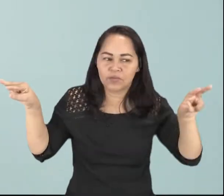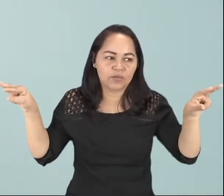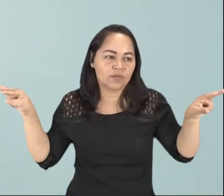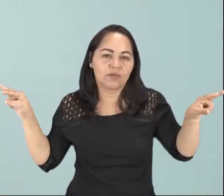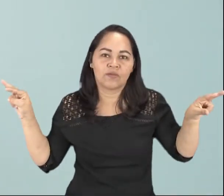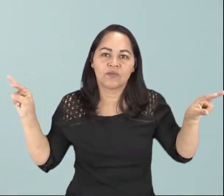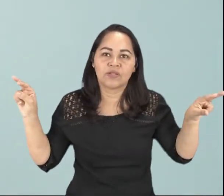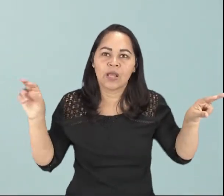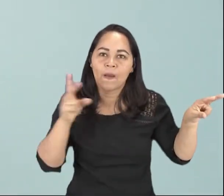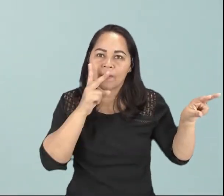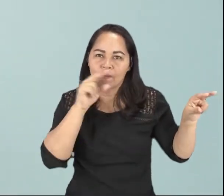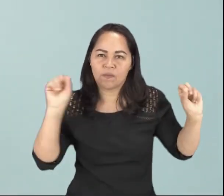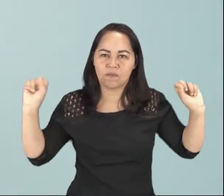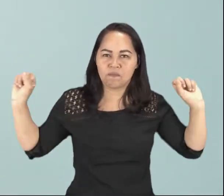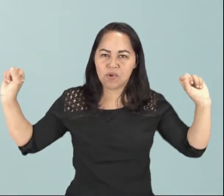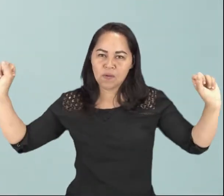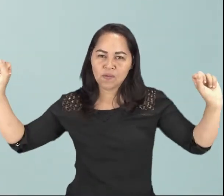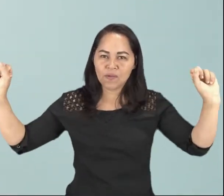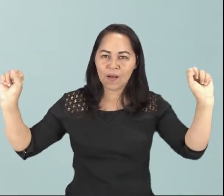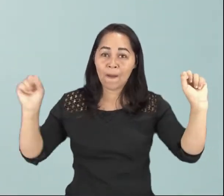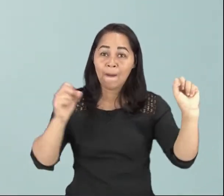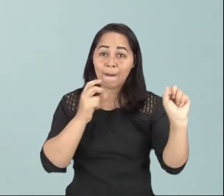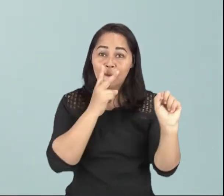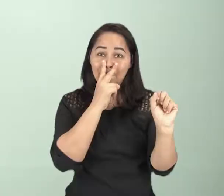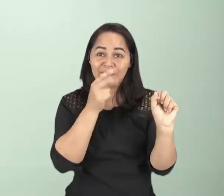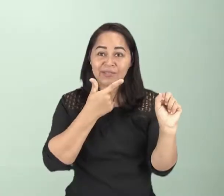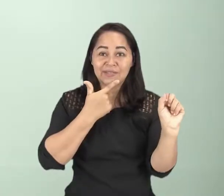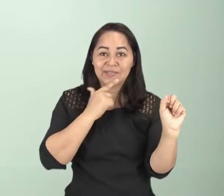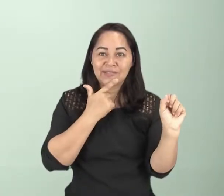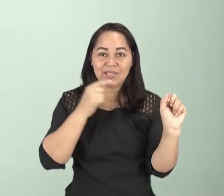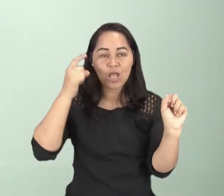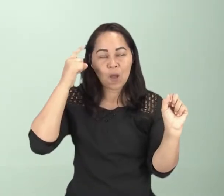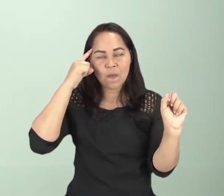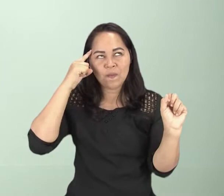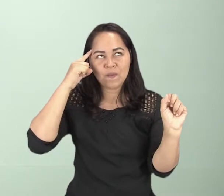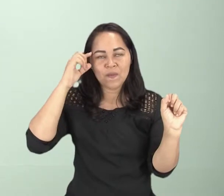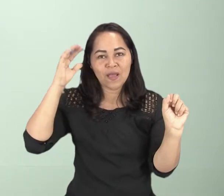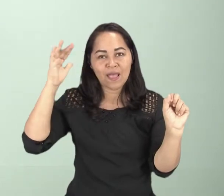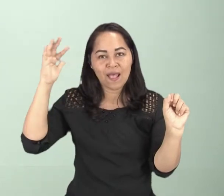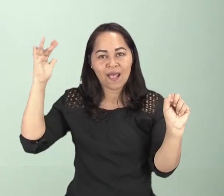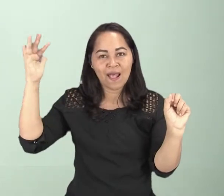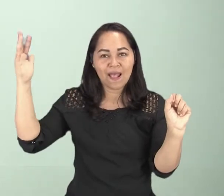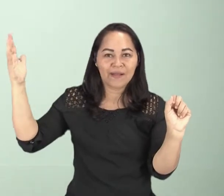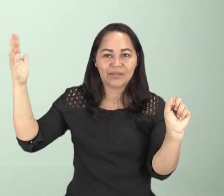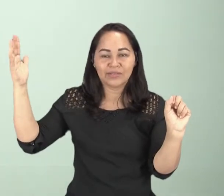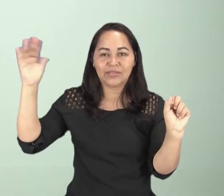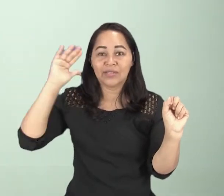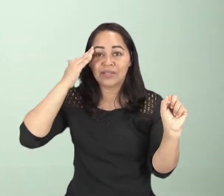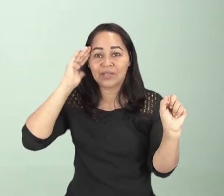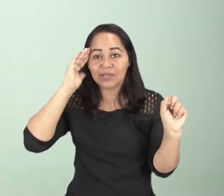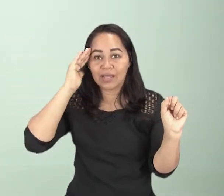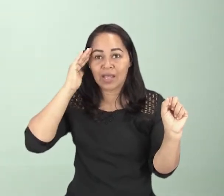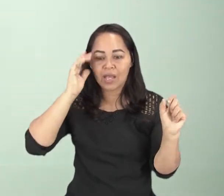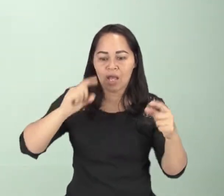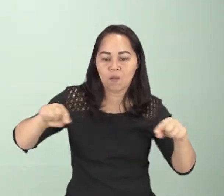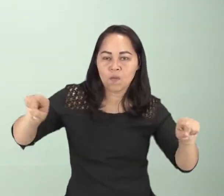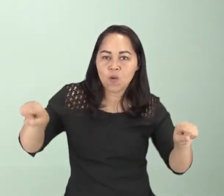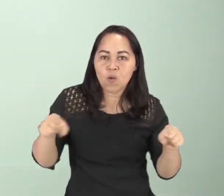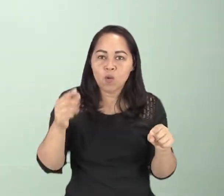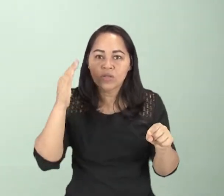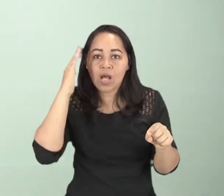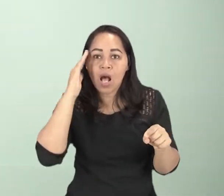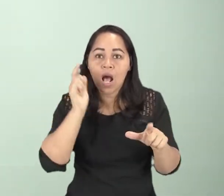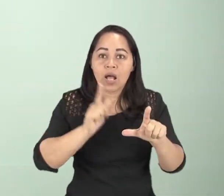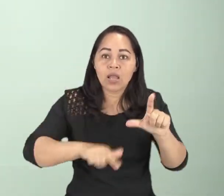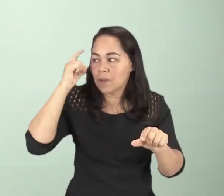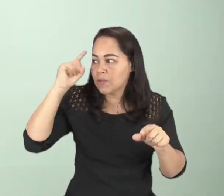estivessem no clipe. E aí se torna engraçado, porque você começa a refletir, a pensar na música, a entender a letra, a imaginar as